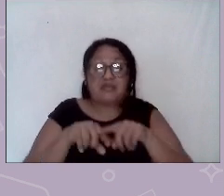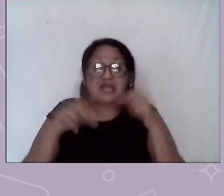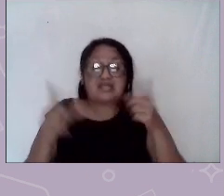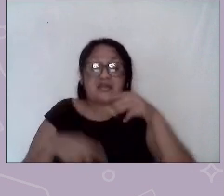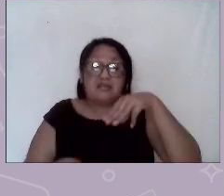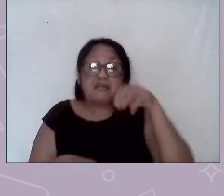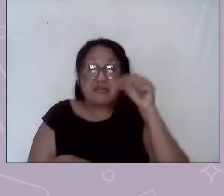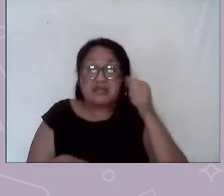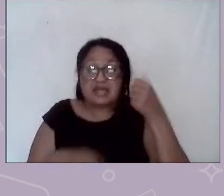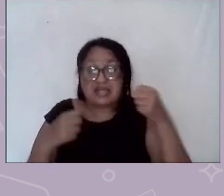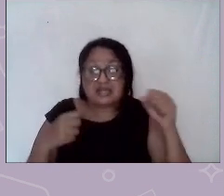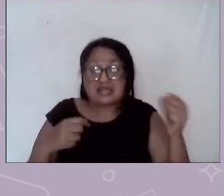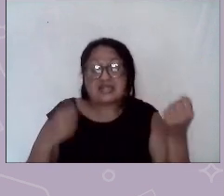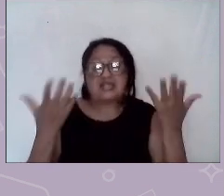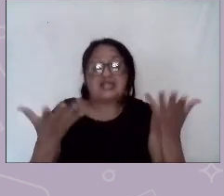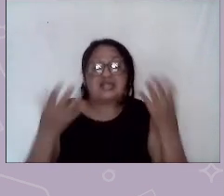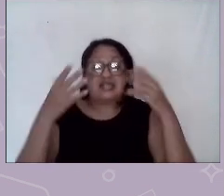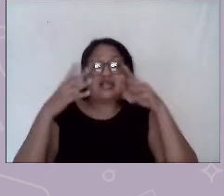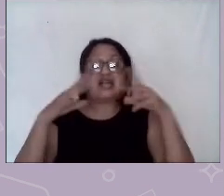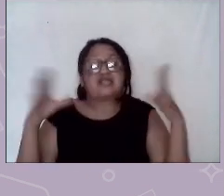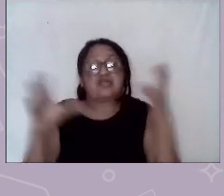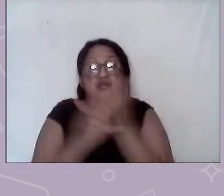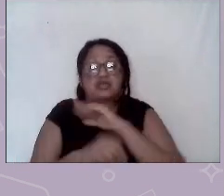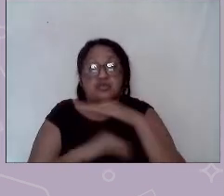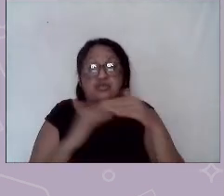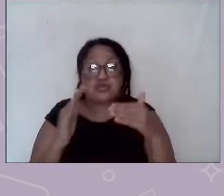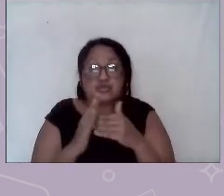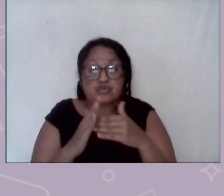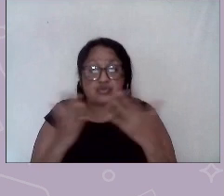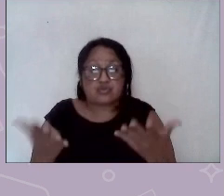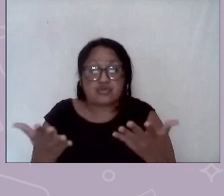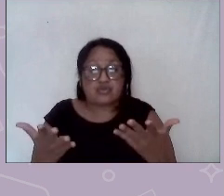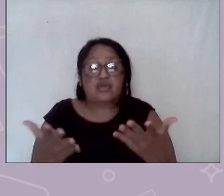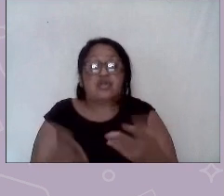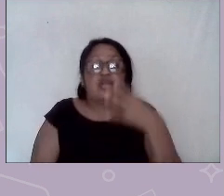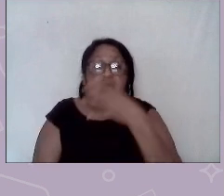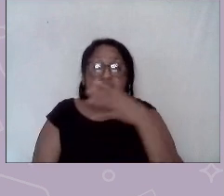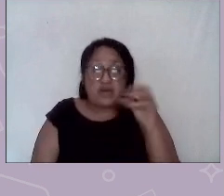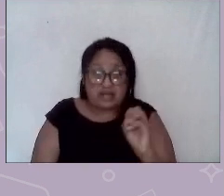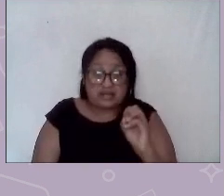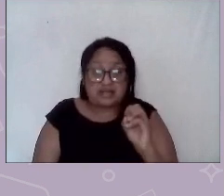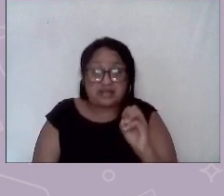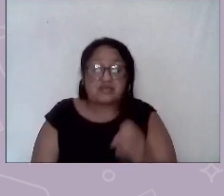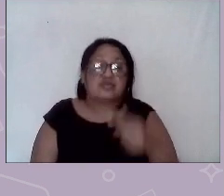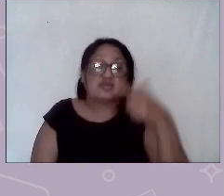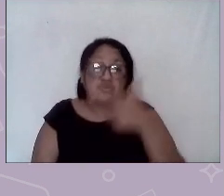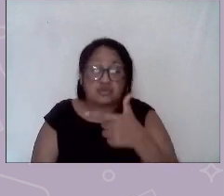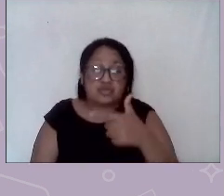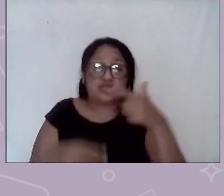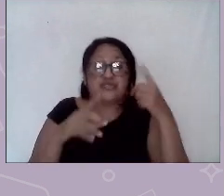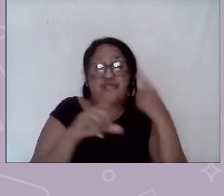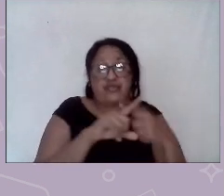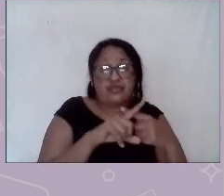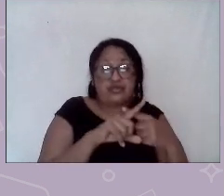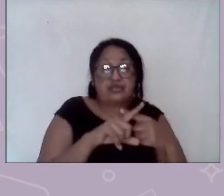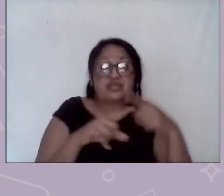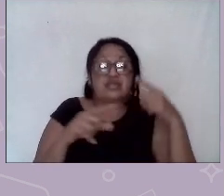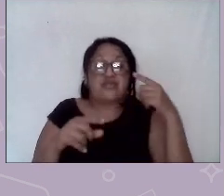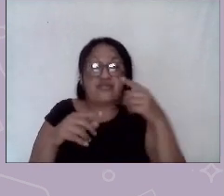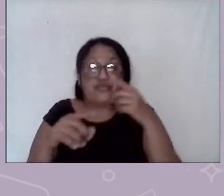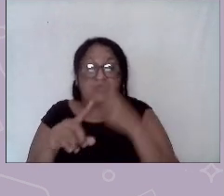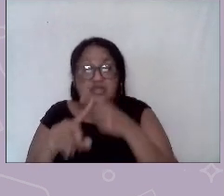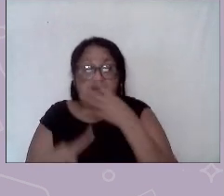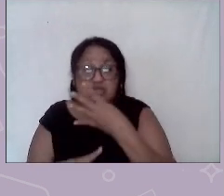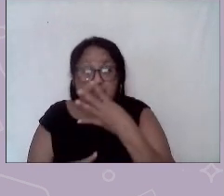somando isso tudo dá 40 então dois que é dois moles vezes 40 vai formar vai